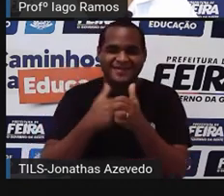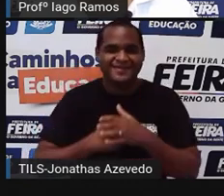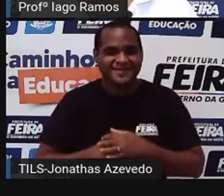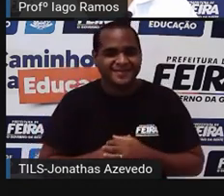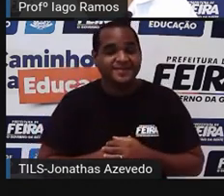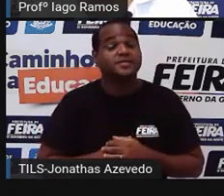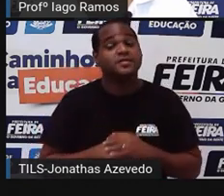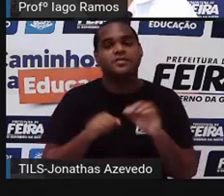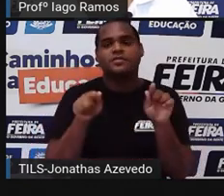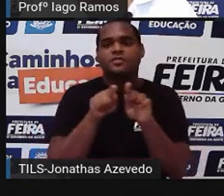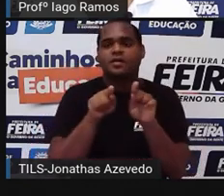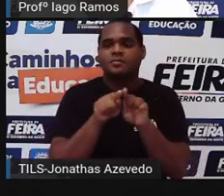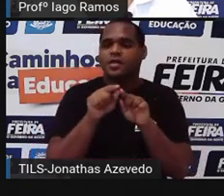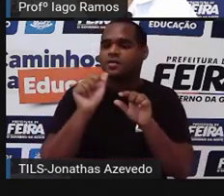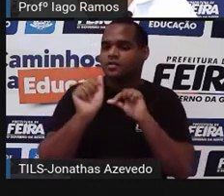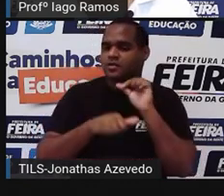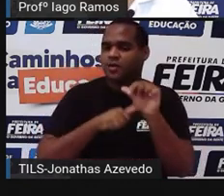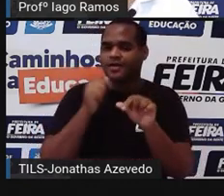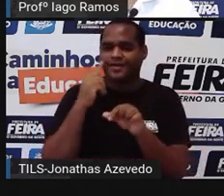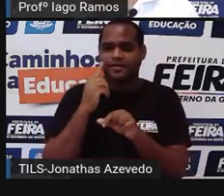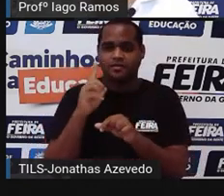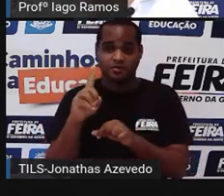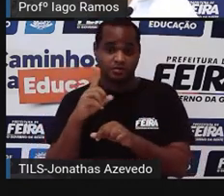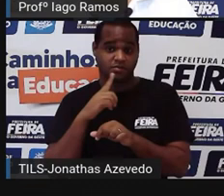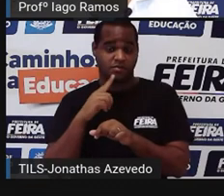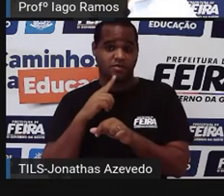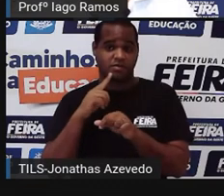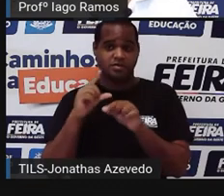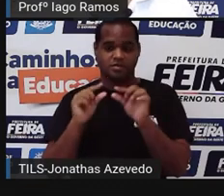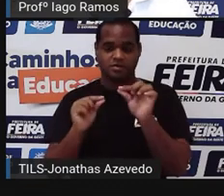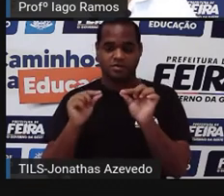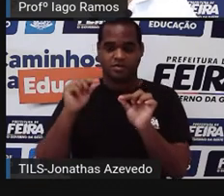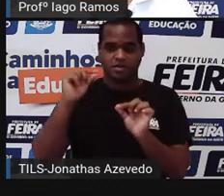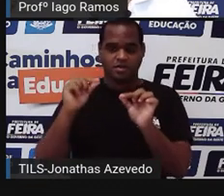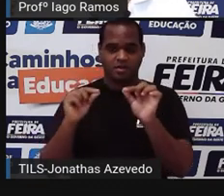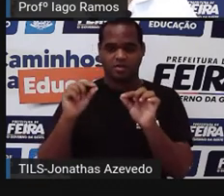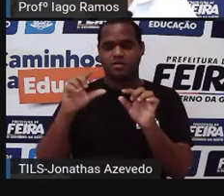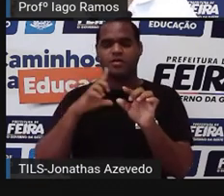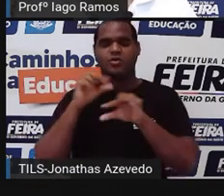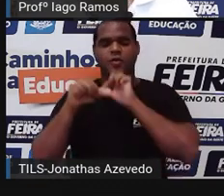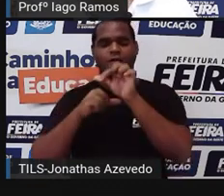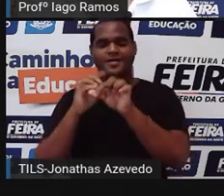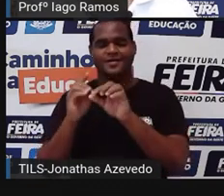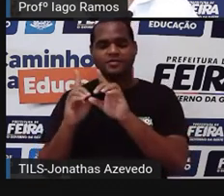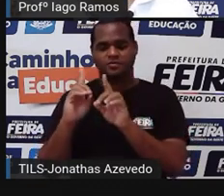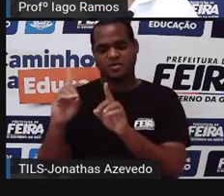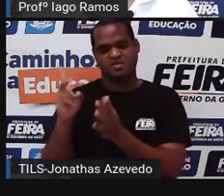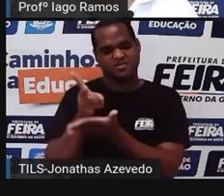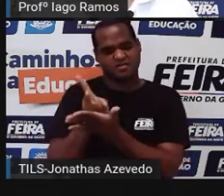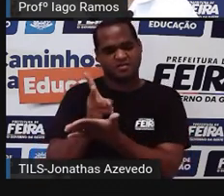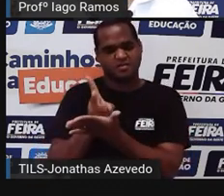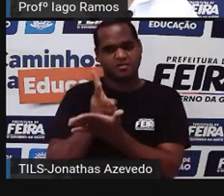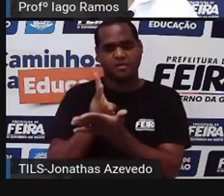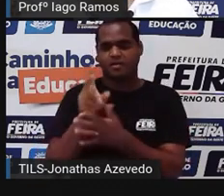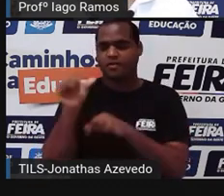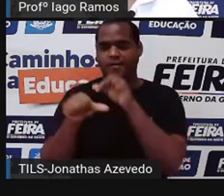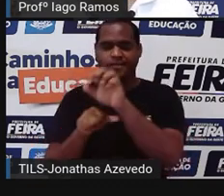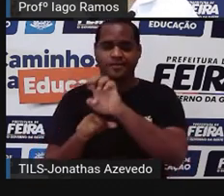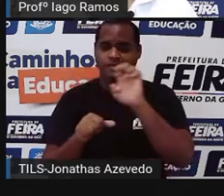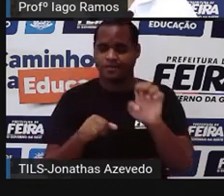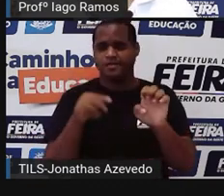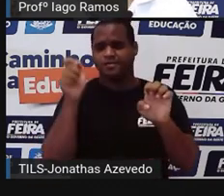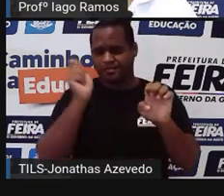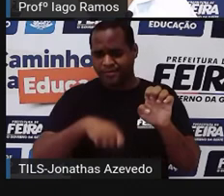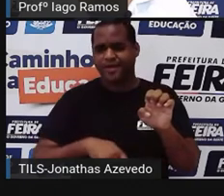Eu posso também mudar o sentido né eu tava fazendo só para direita Tá mas eu posso também fazer